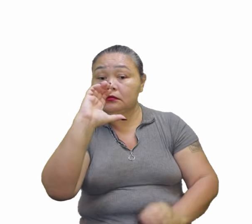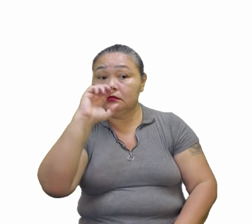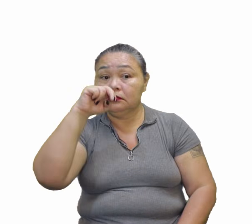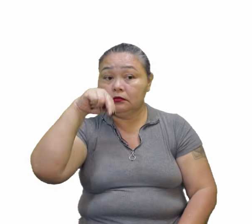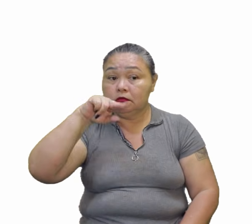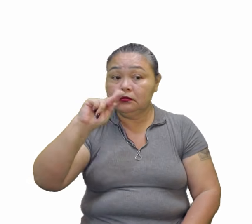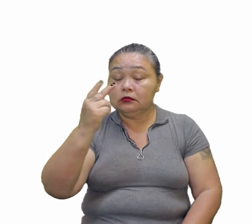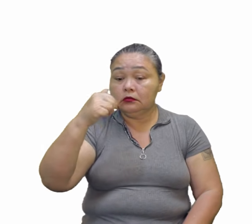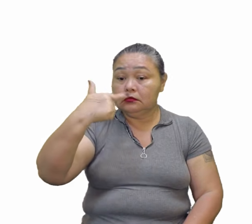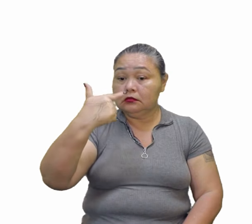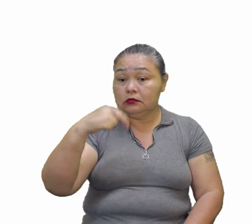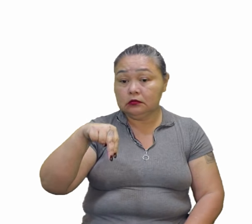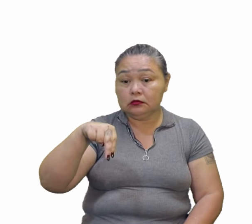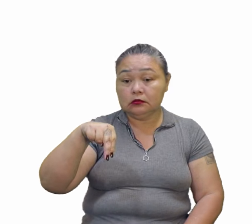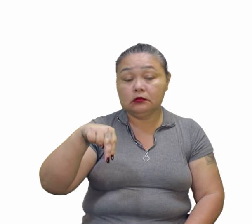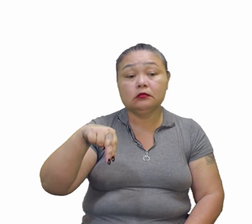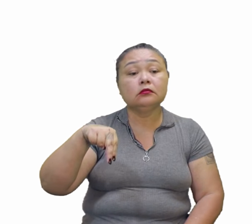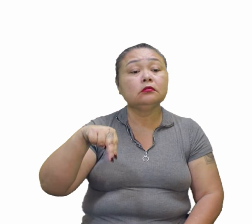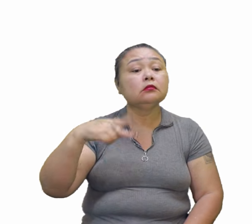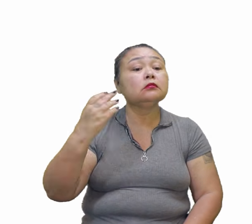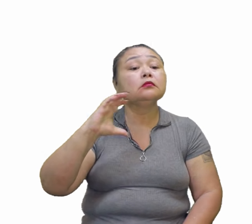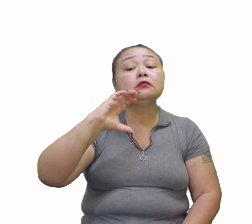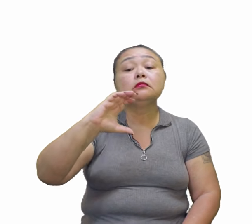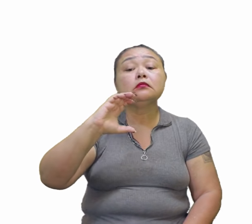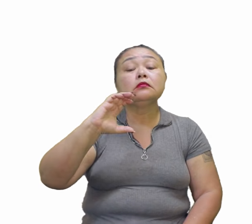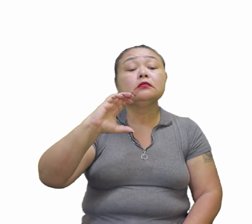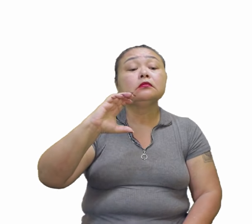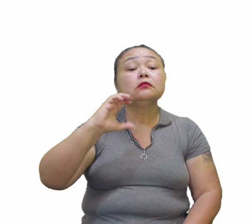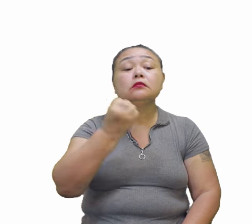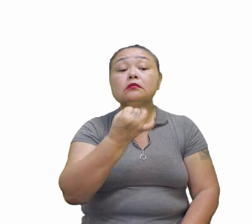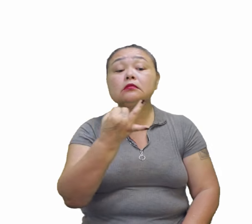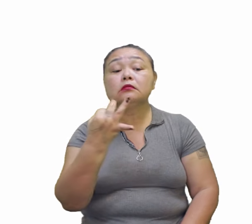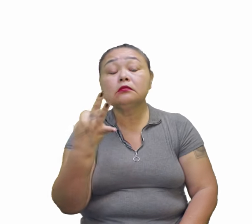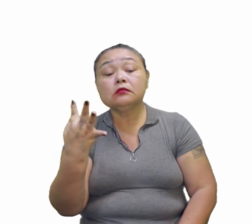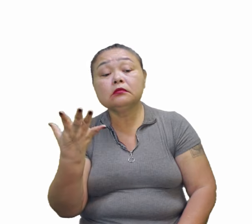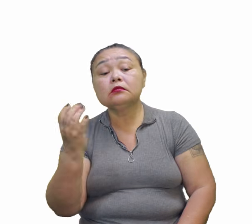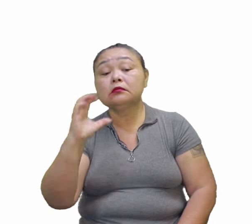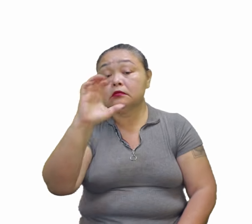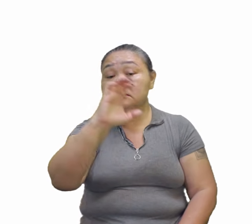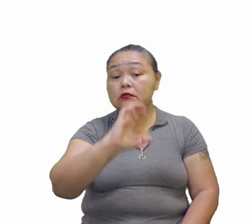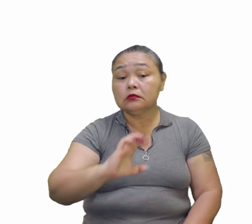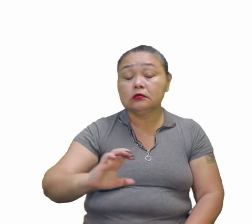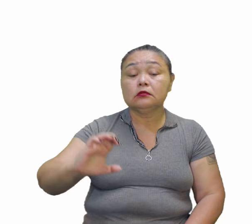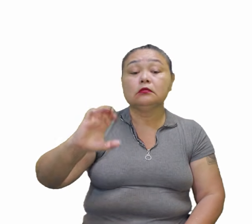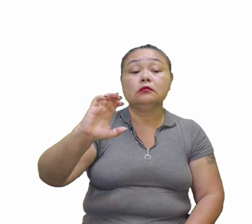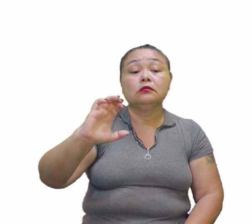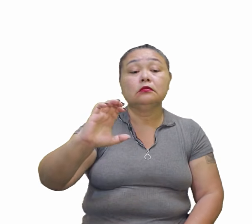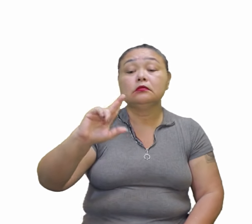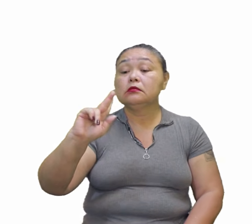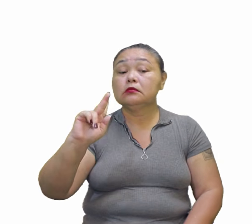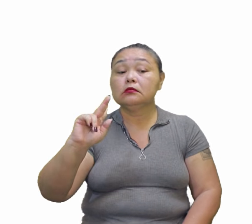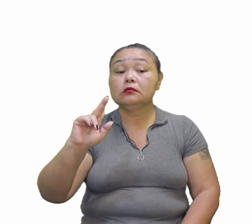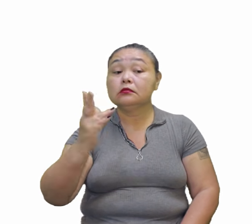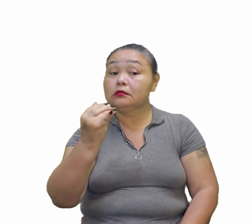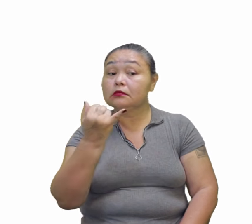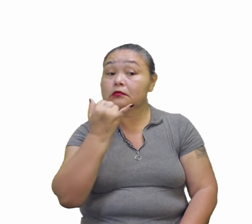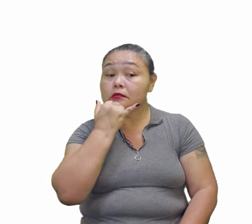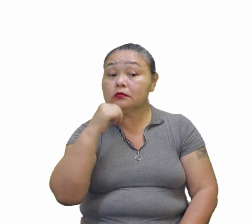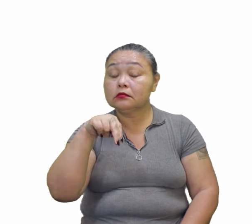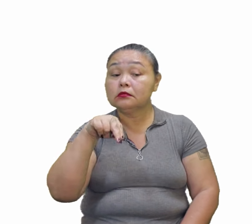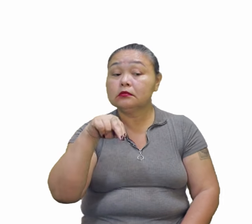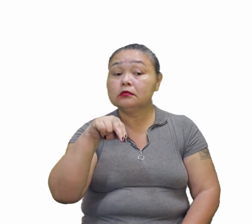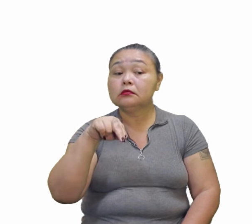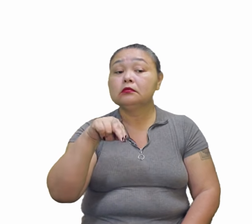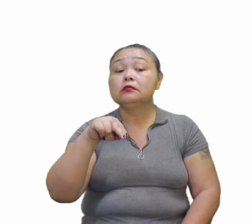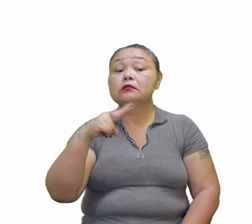alcenos, CnH2n. Quem é C? É a quantidade de carbono. Quem é N, no caso, né? Então, eu